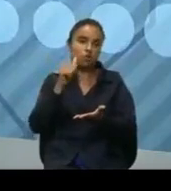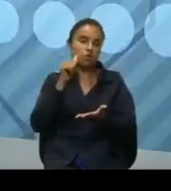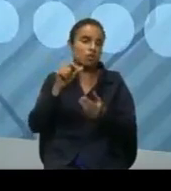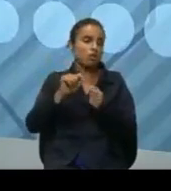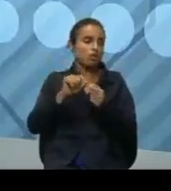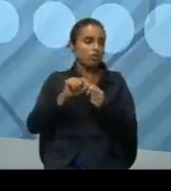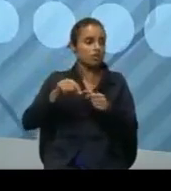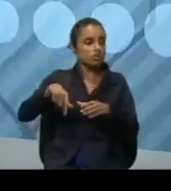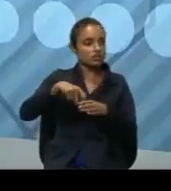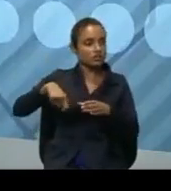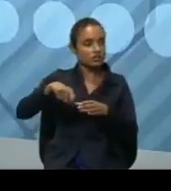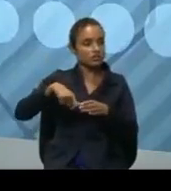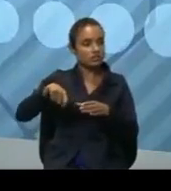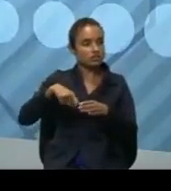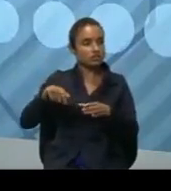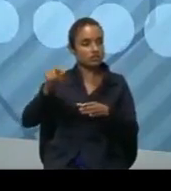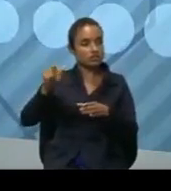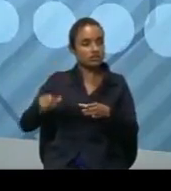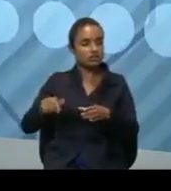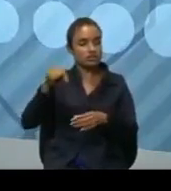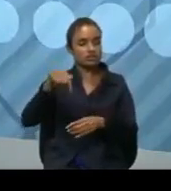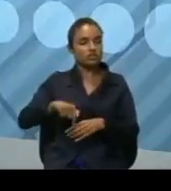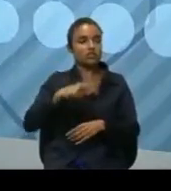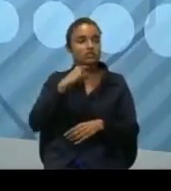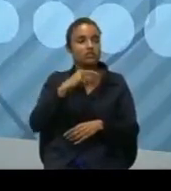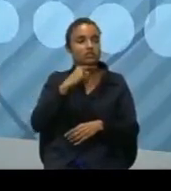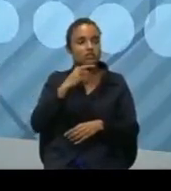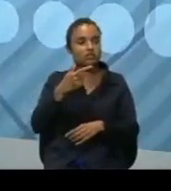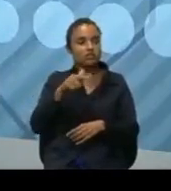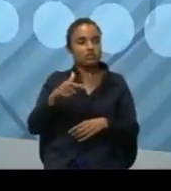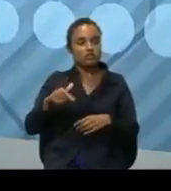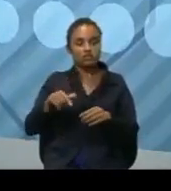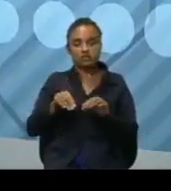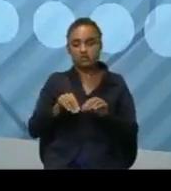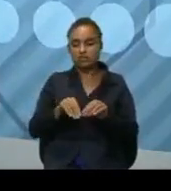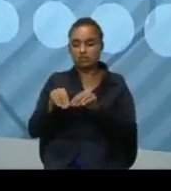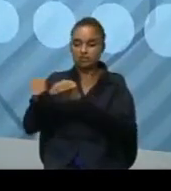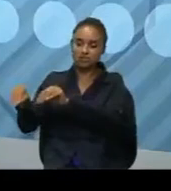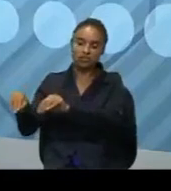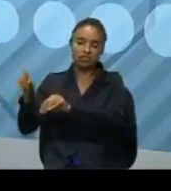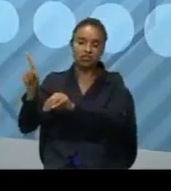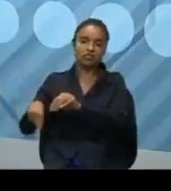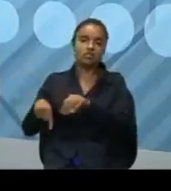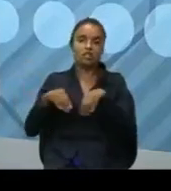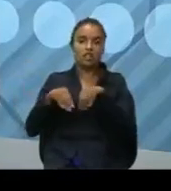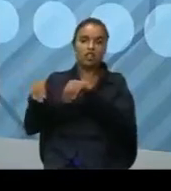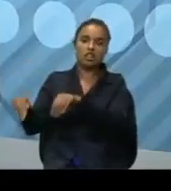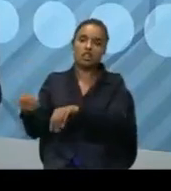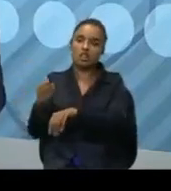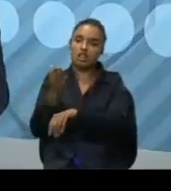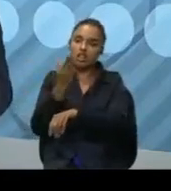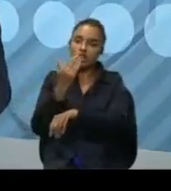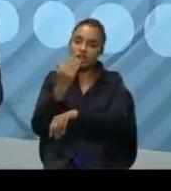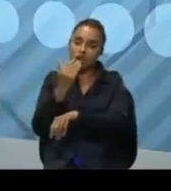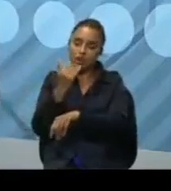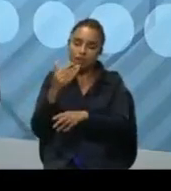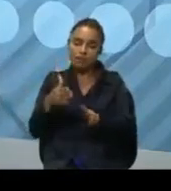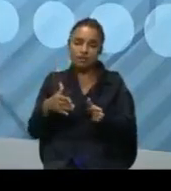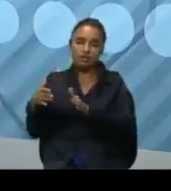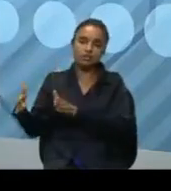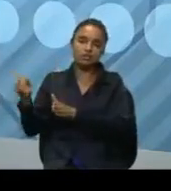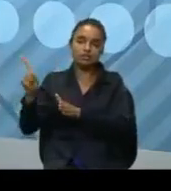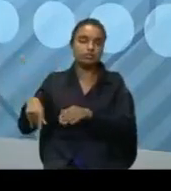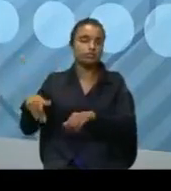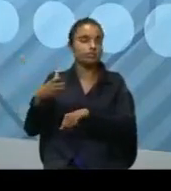esses trabalhadores. Então, não tinha necessidade de se deslocar, de levar alimentação para eles. Então, aí se